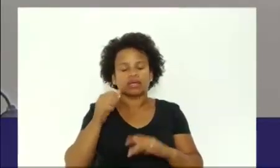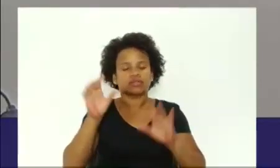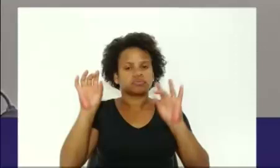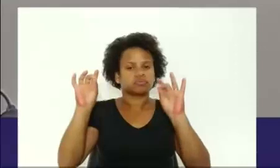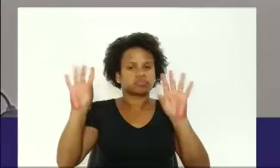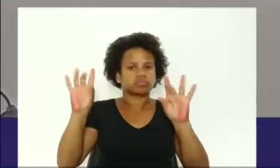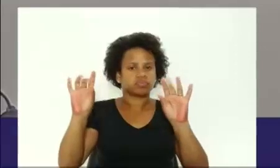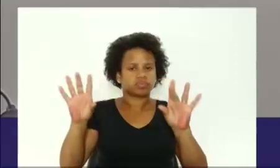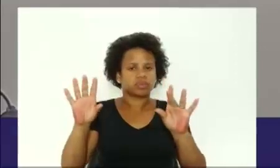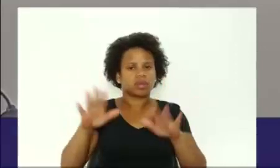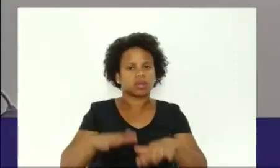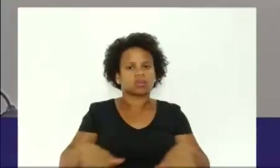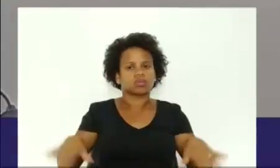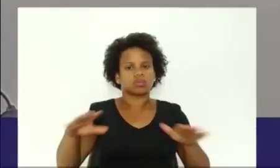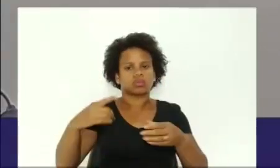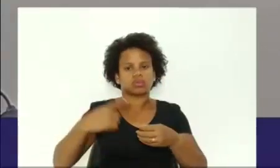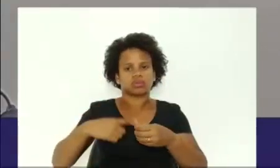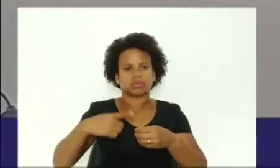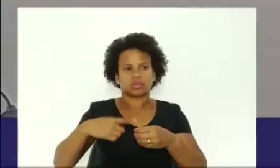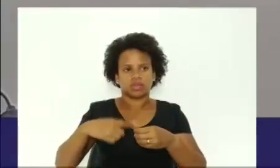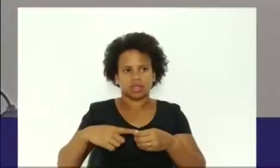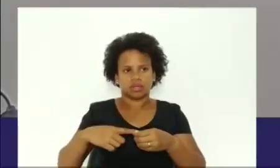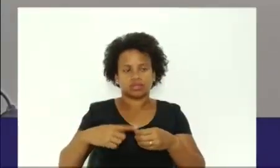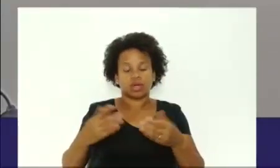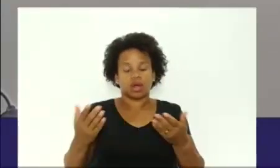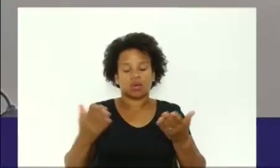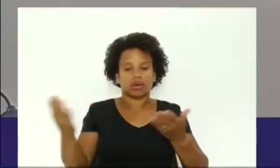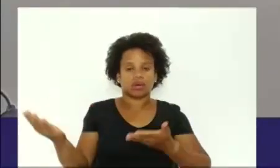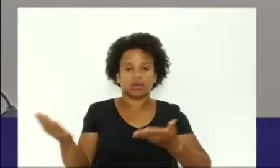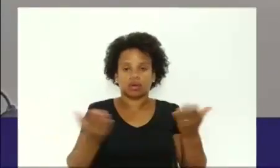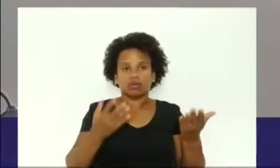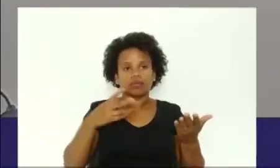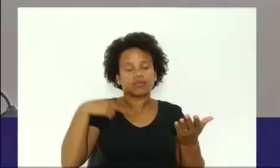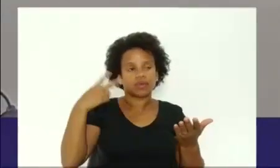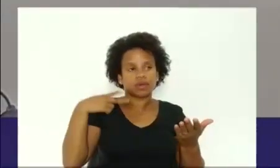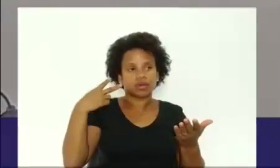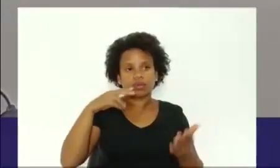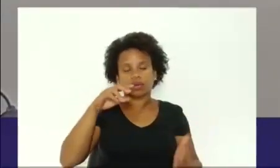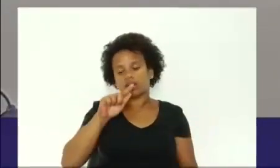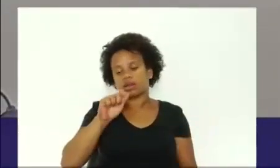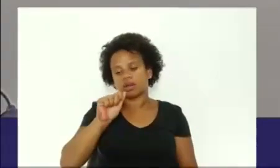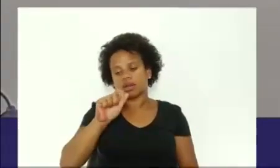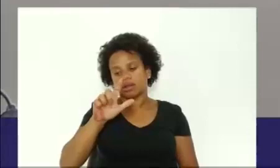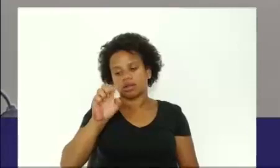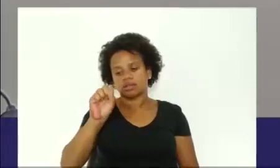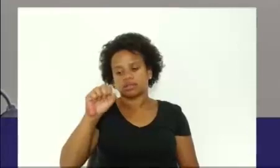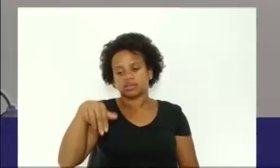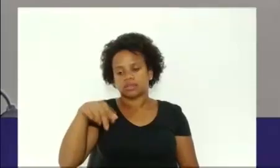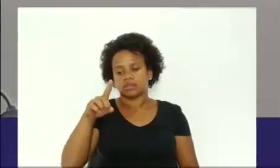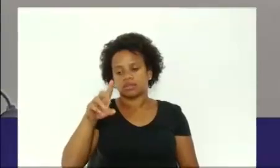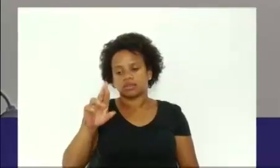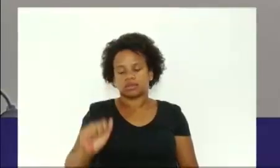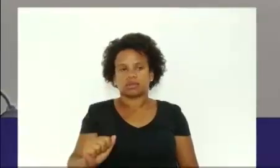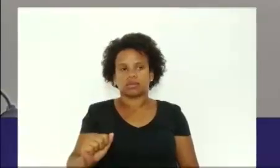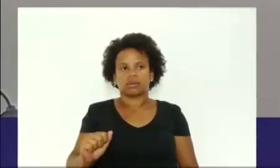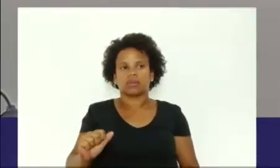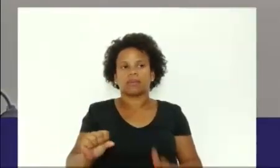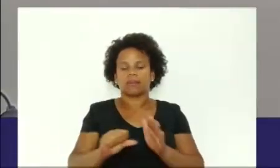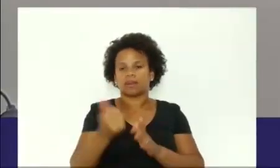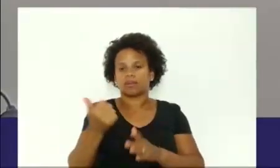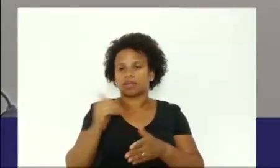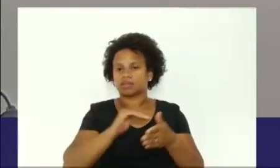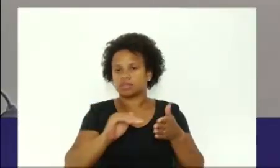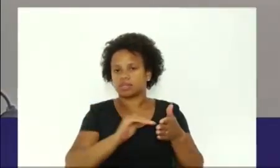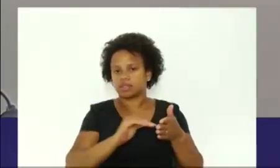em nossa cidade. Passo a palavra à vereadora Alessandra Lucchesi, primeira